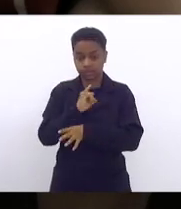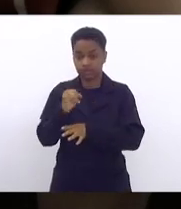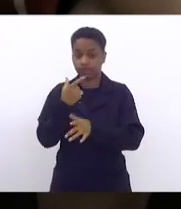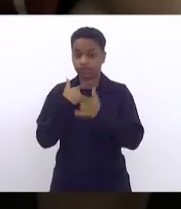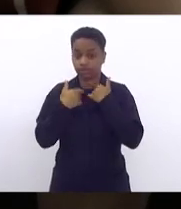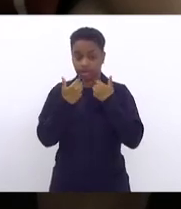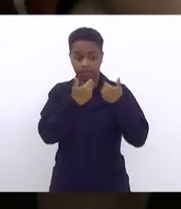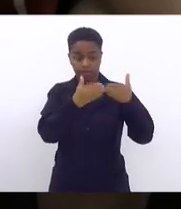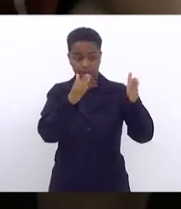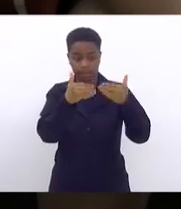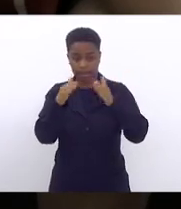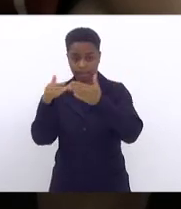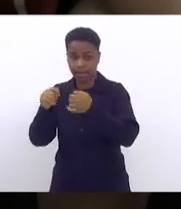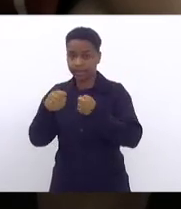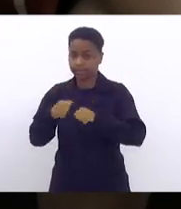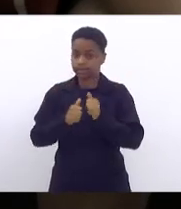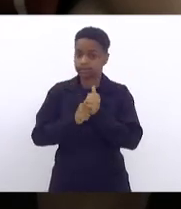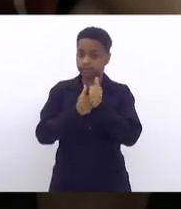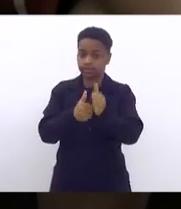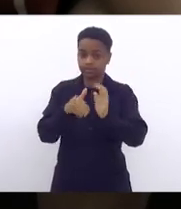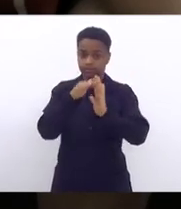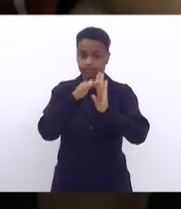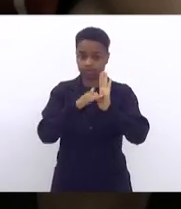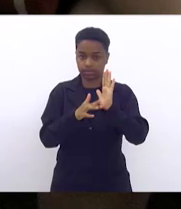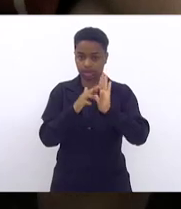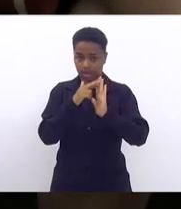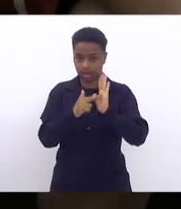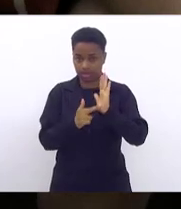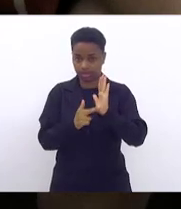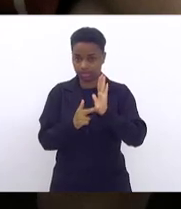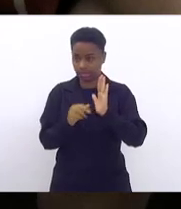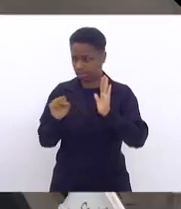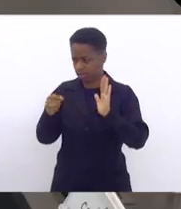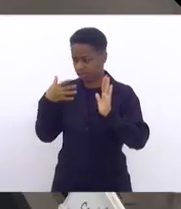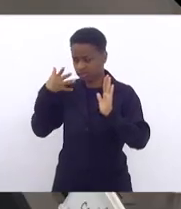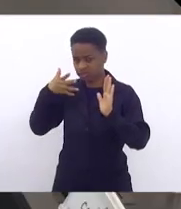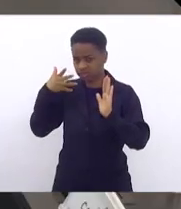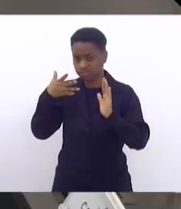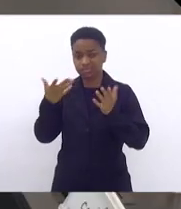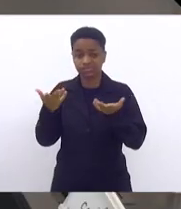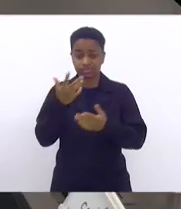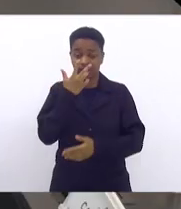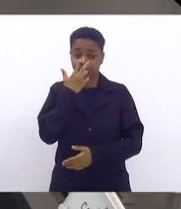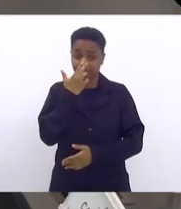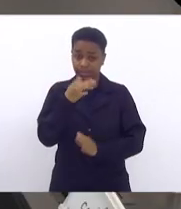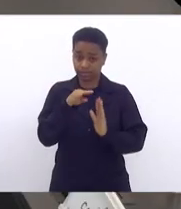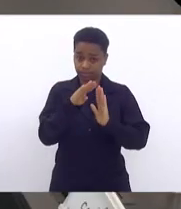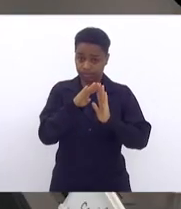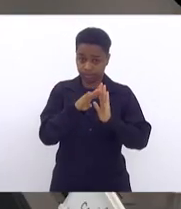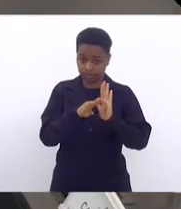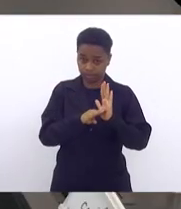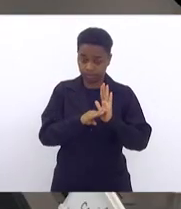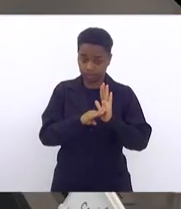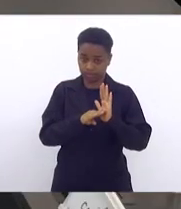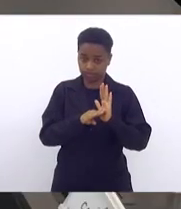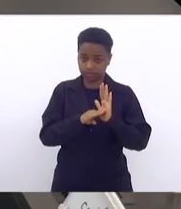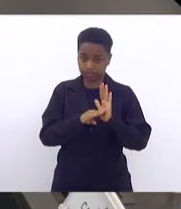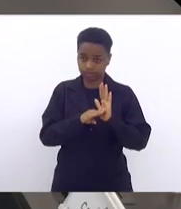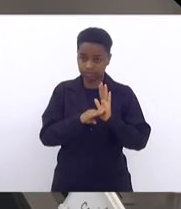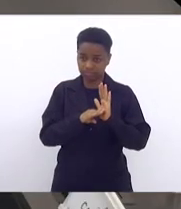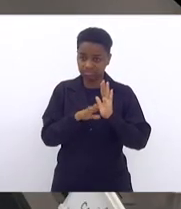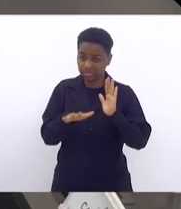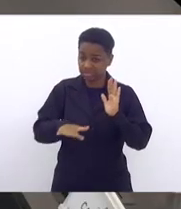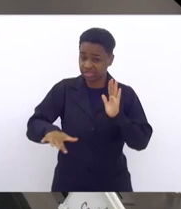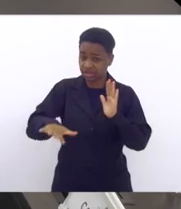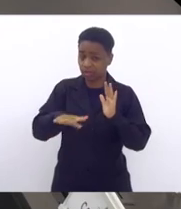animais, siga as regras gerais. Posso silenciar, me dá uma parte? Dou. Me parece que o programa aqui, de uma maneira bem